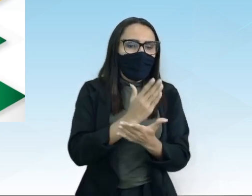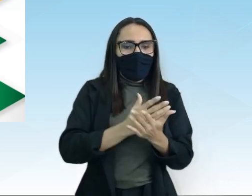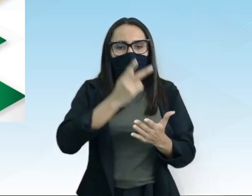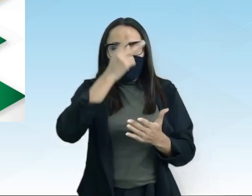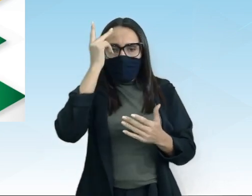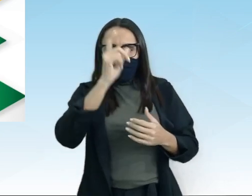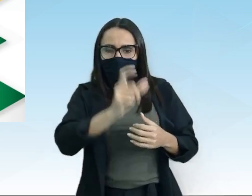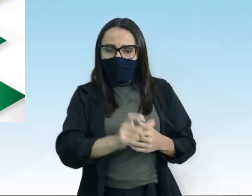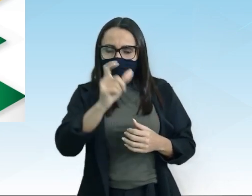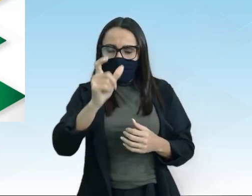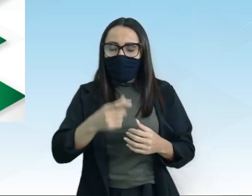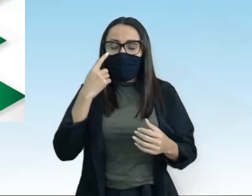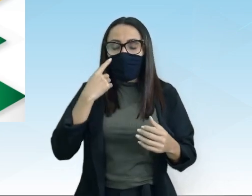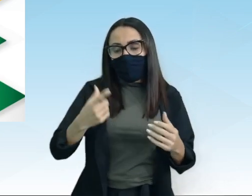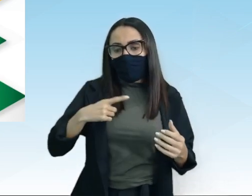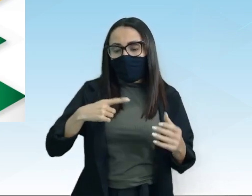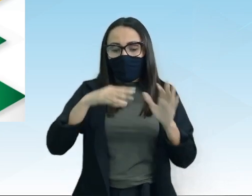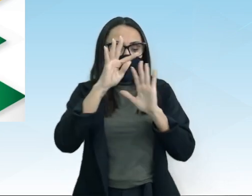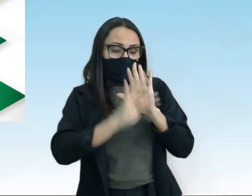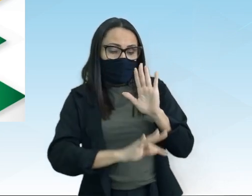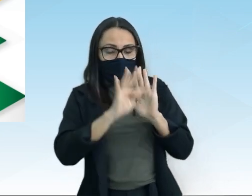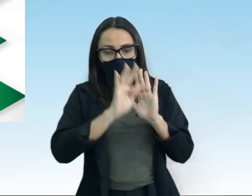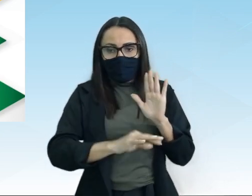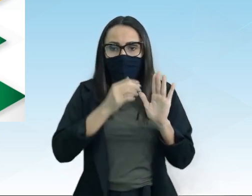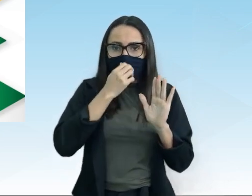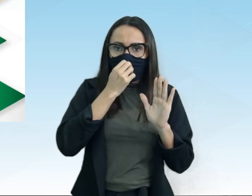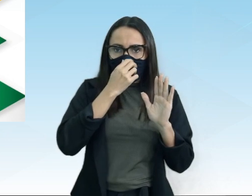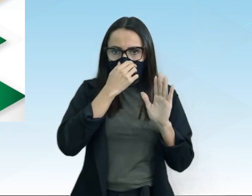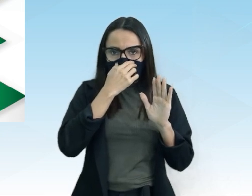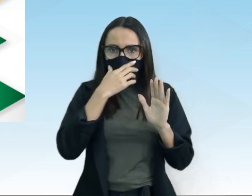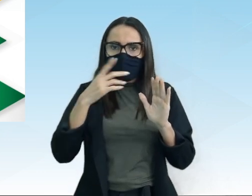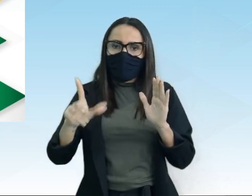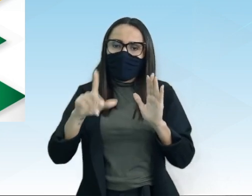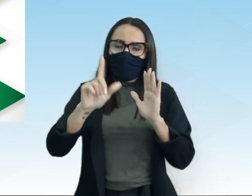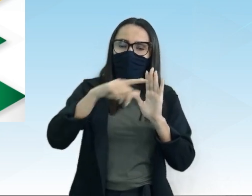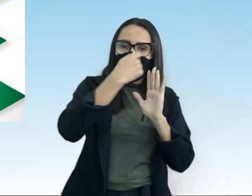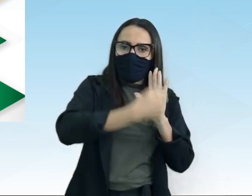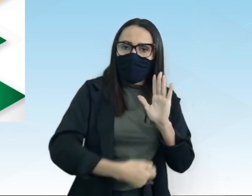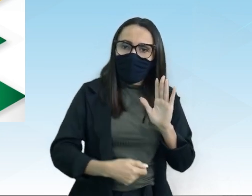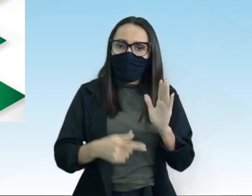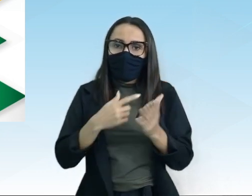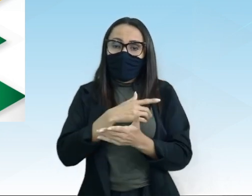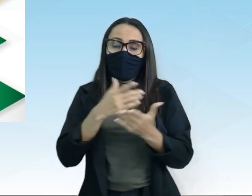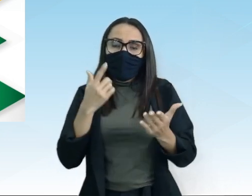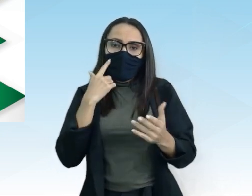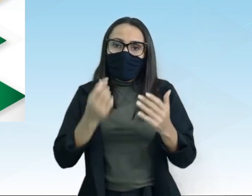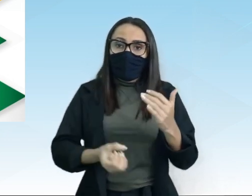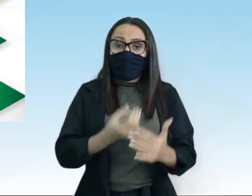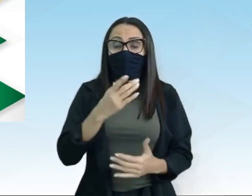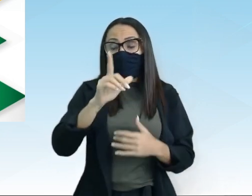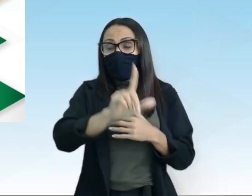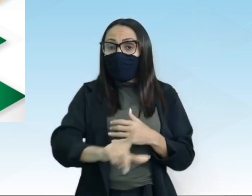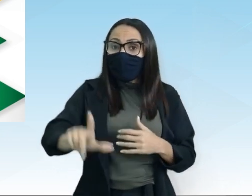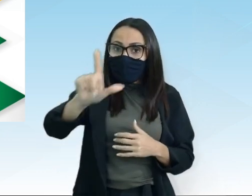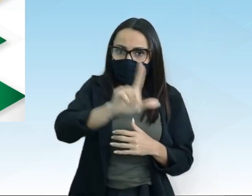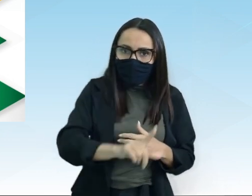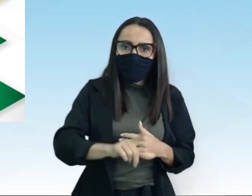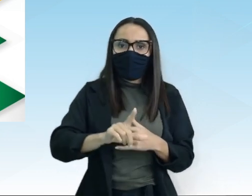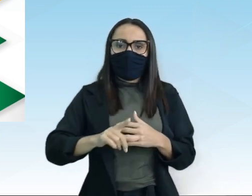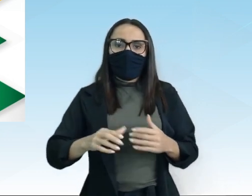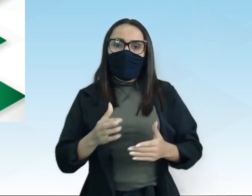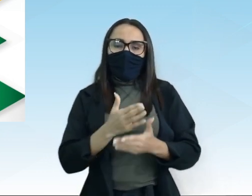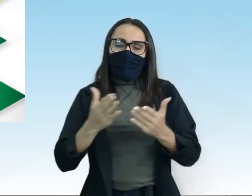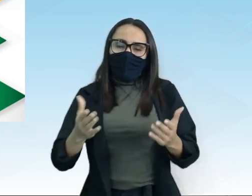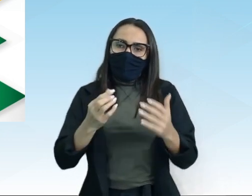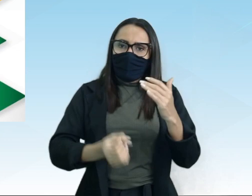que pegam esse texto, essa tirinha, Chico Bento, e vão tentar corrigir, mas Chico Bento é uma criação literária. E essa